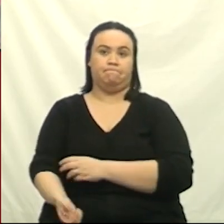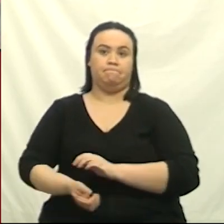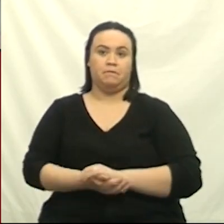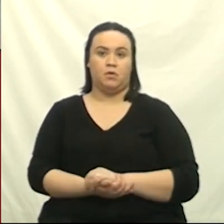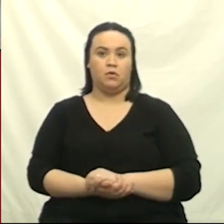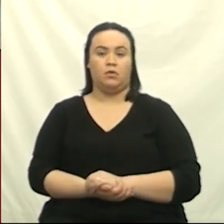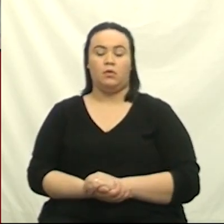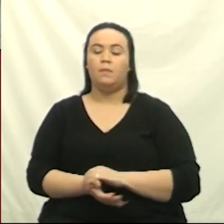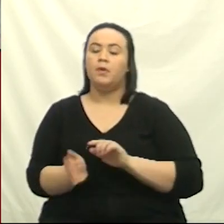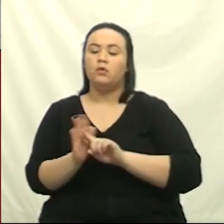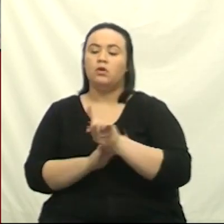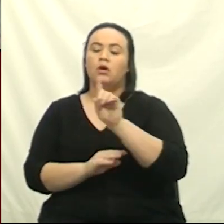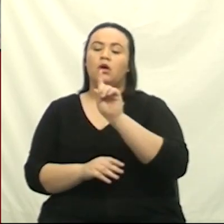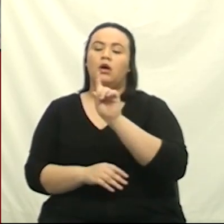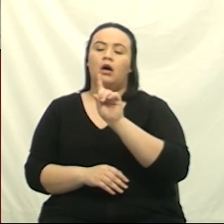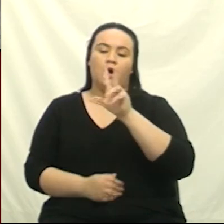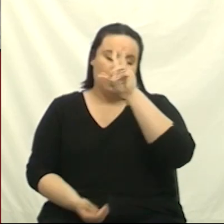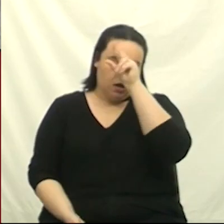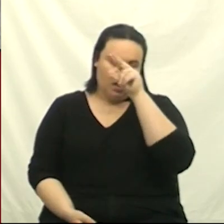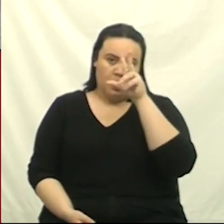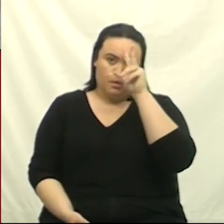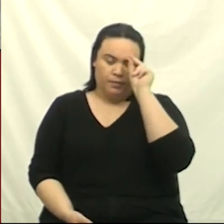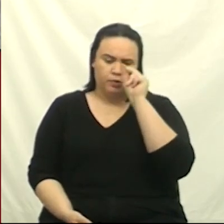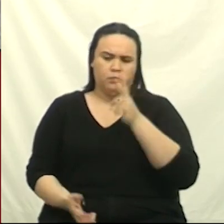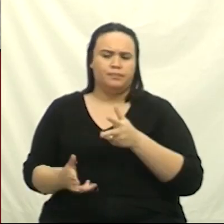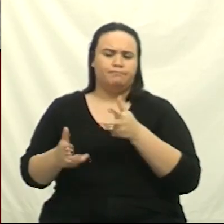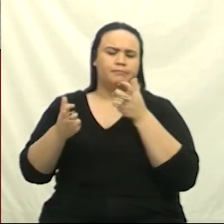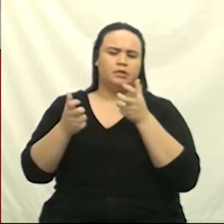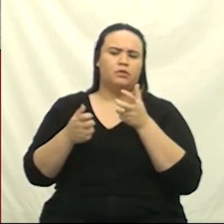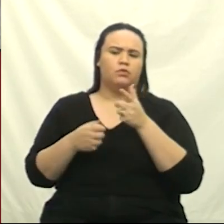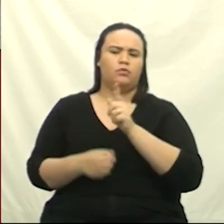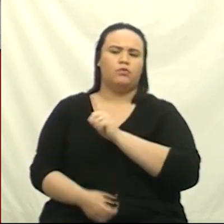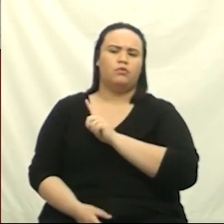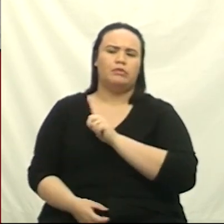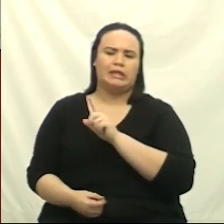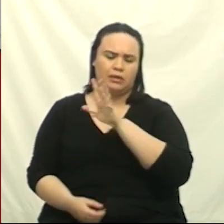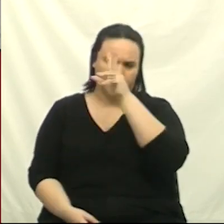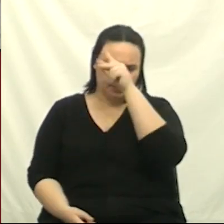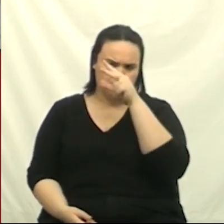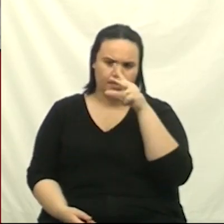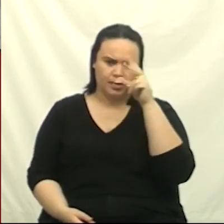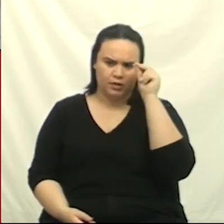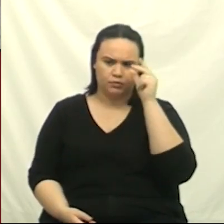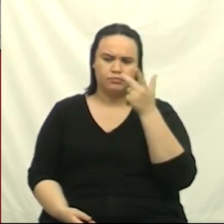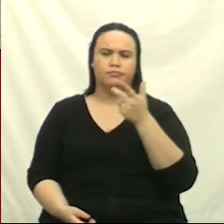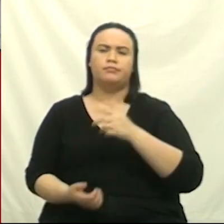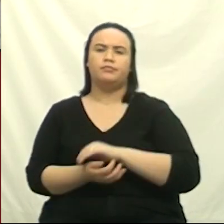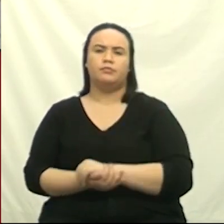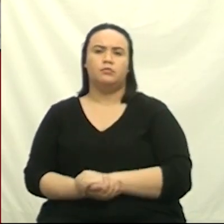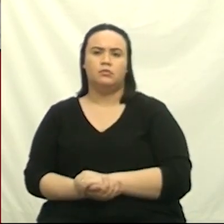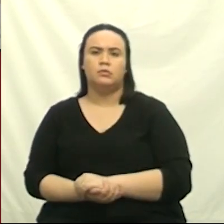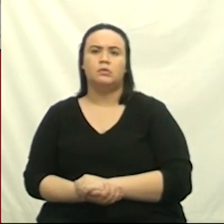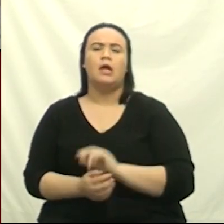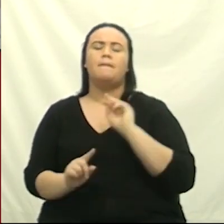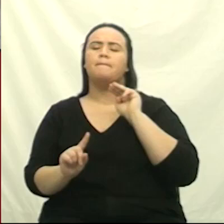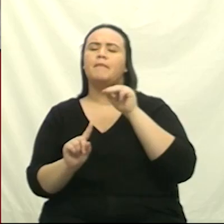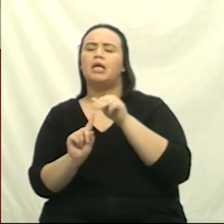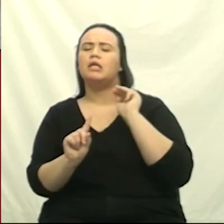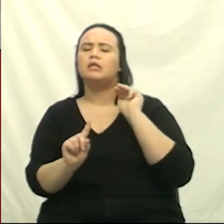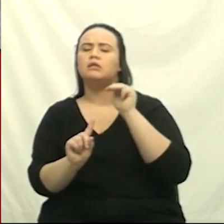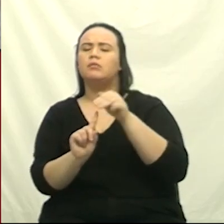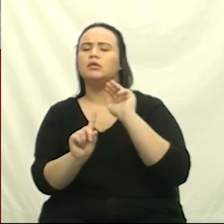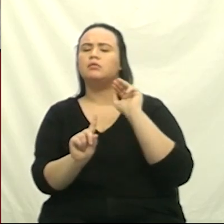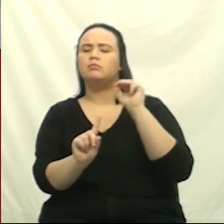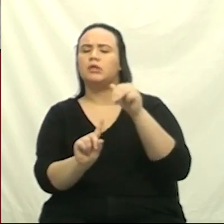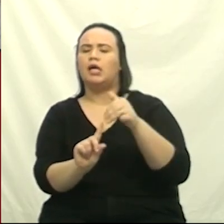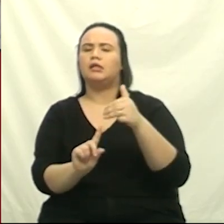governo do município porque a gente observa que o governo executivo ele vem aplicando sim em muitas metas alguns segmentos